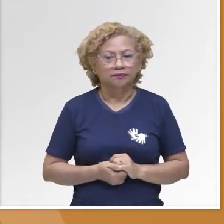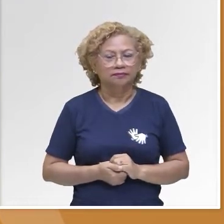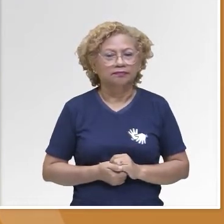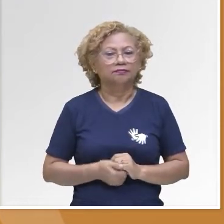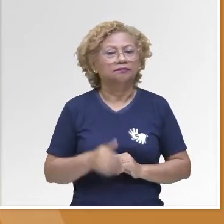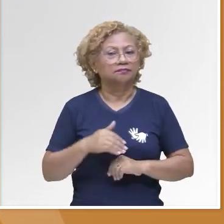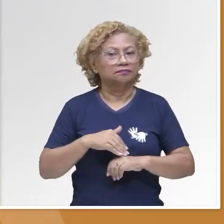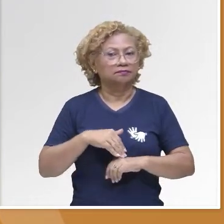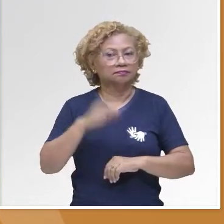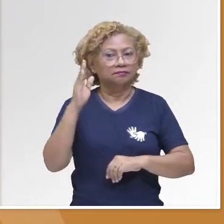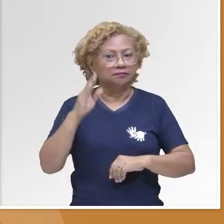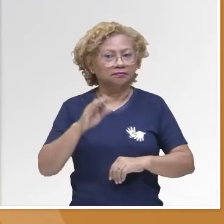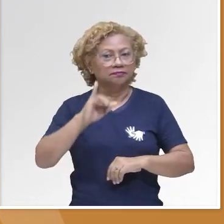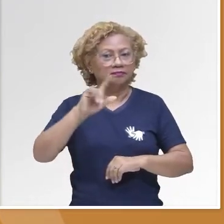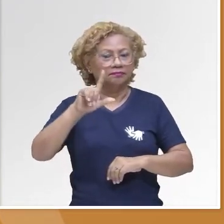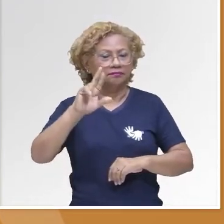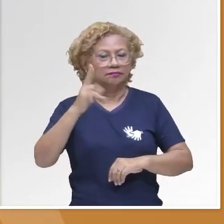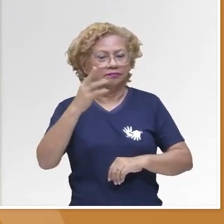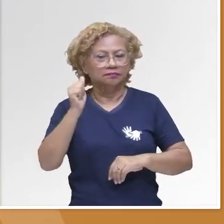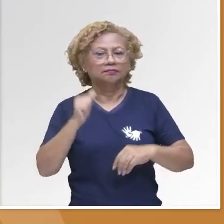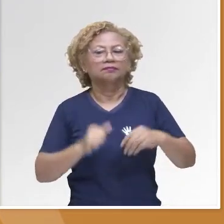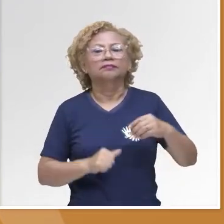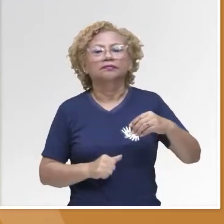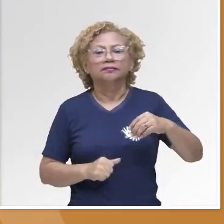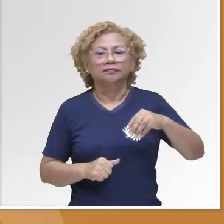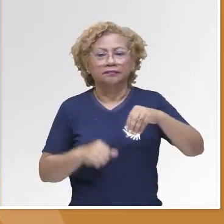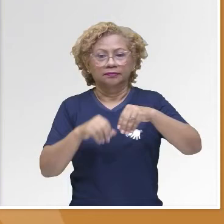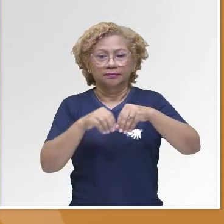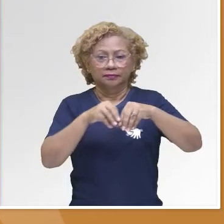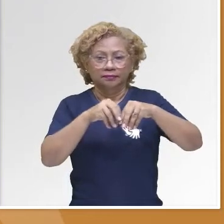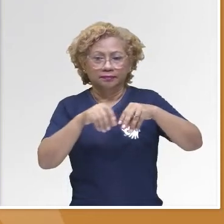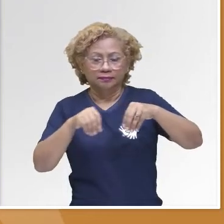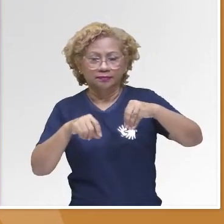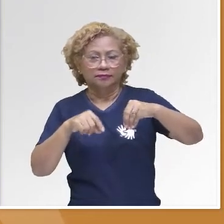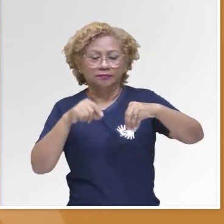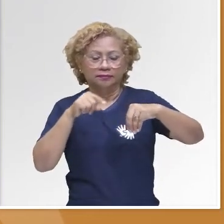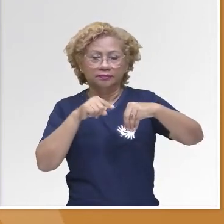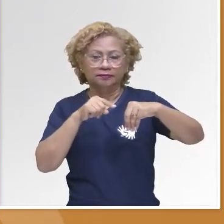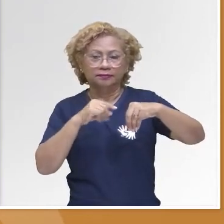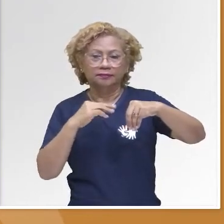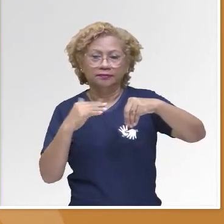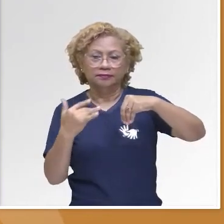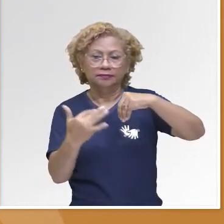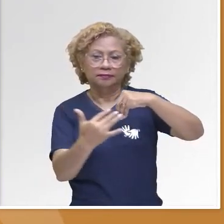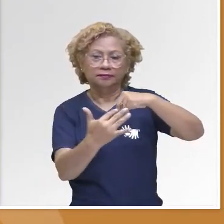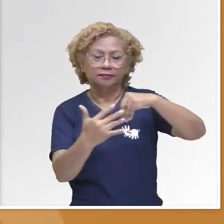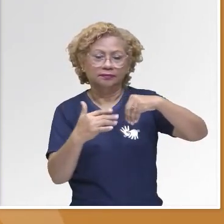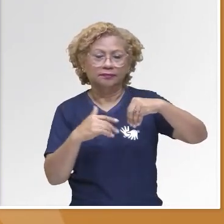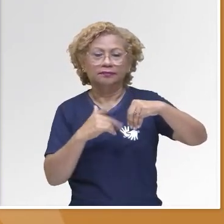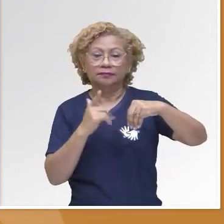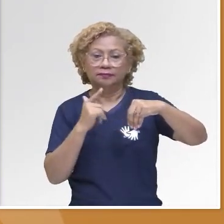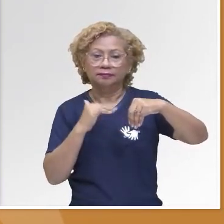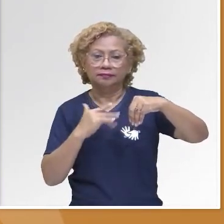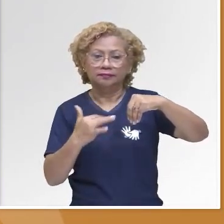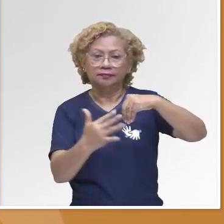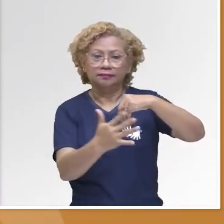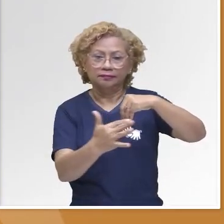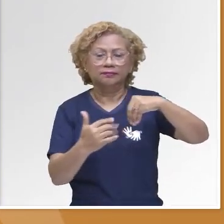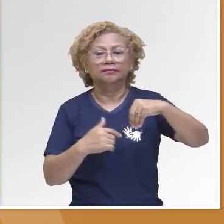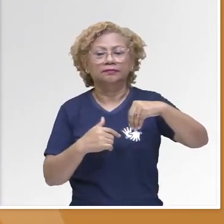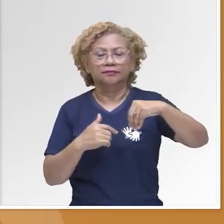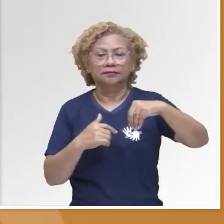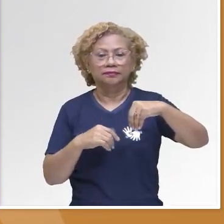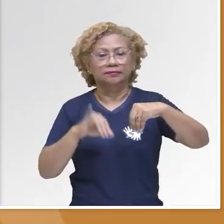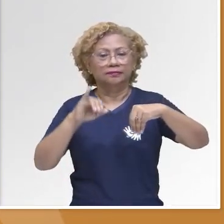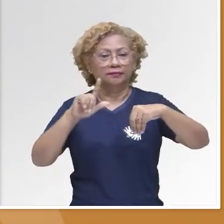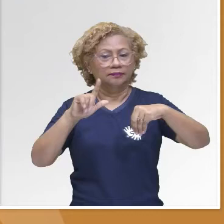Honshu, descendo ali temos Shikoku e a menor, tá, a ilha de Kyushu. Então essas ilhas, como vocês